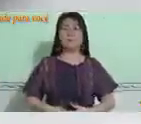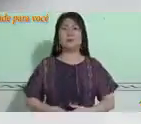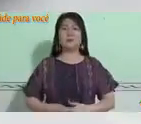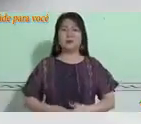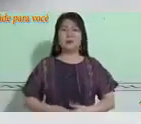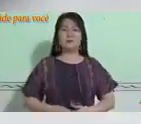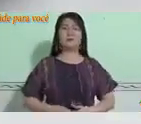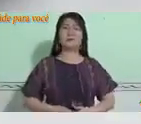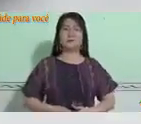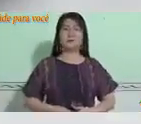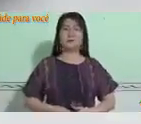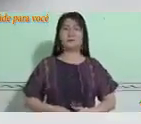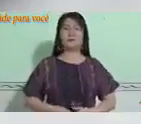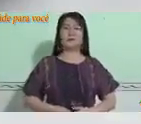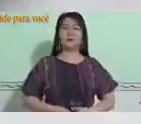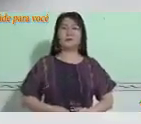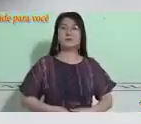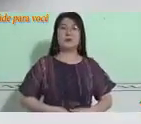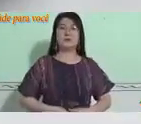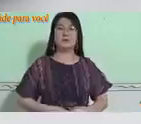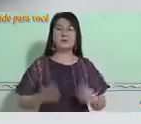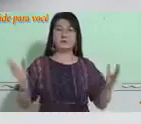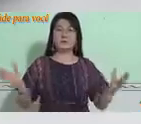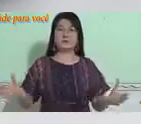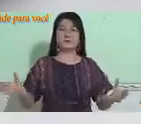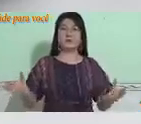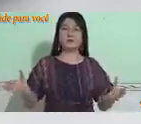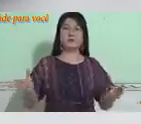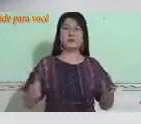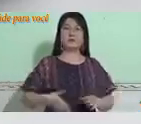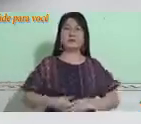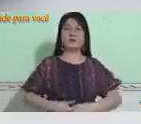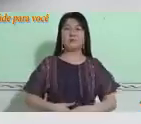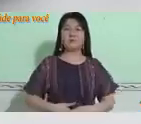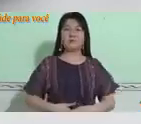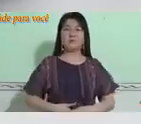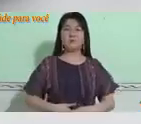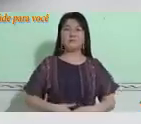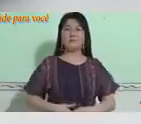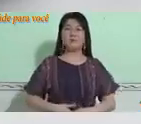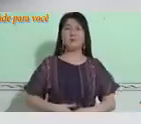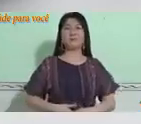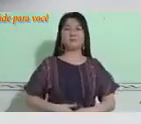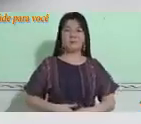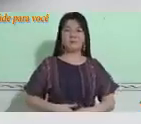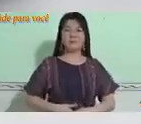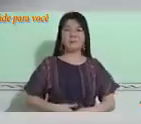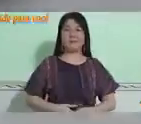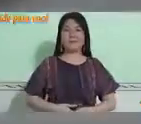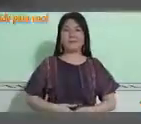Esse tipo de ação é mais comum em crianças devido ao menor tamanho do intestino e intensa carga